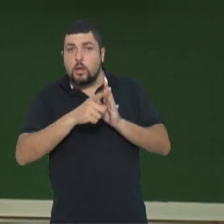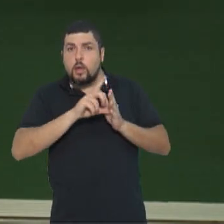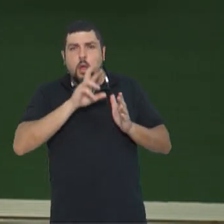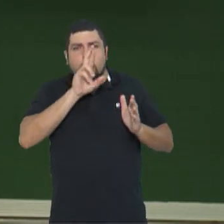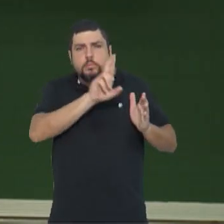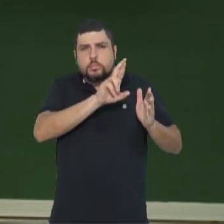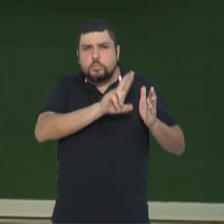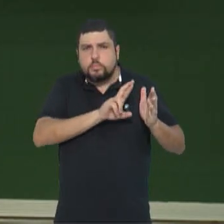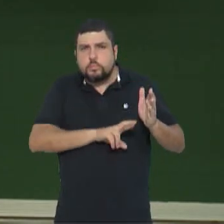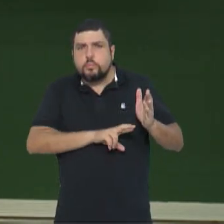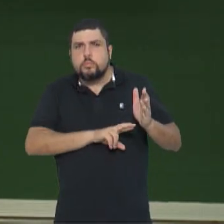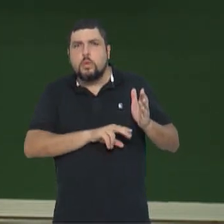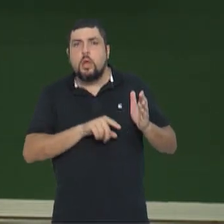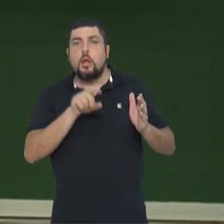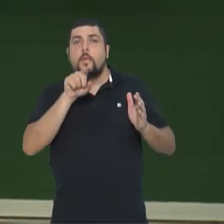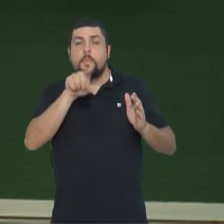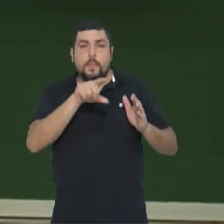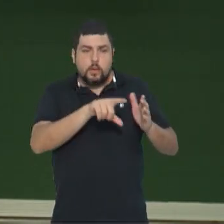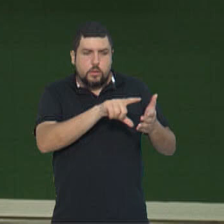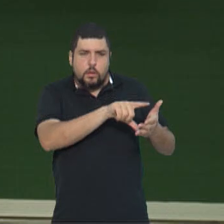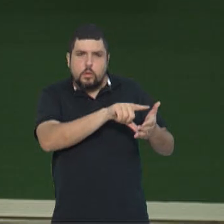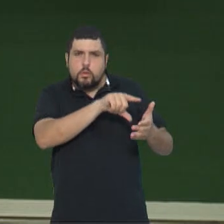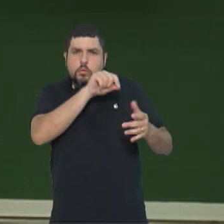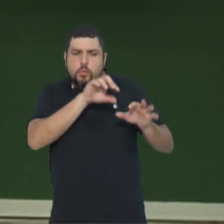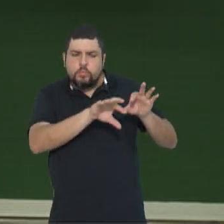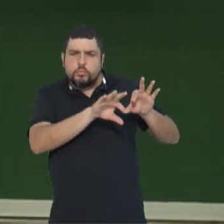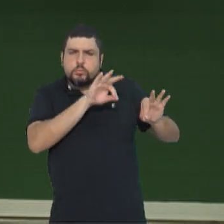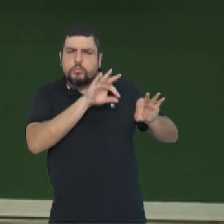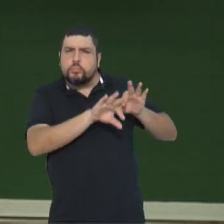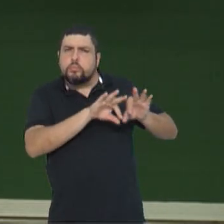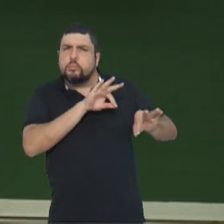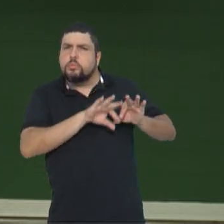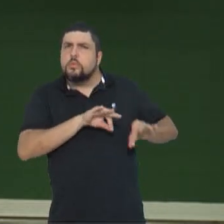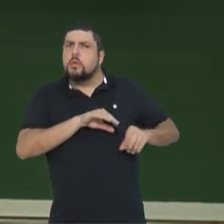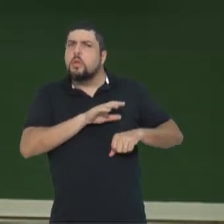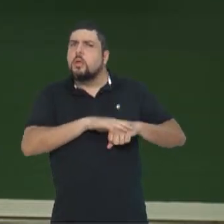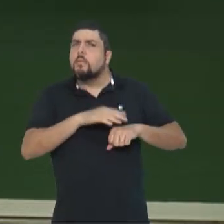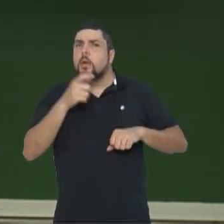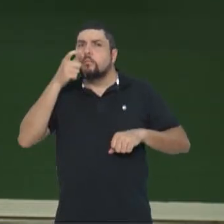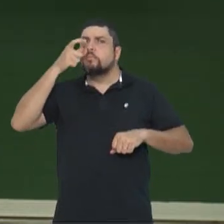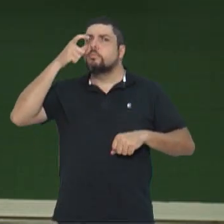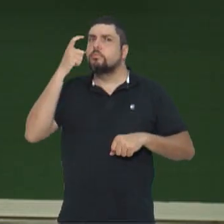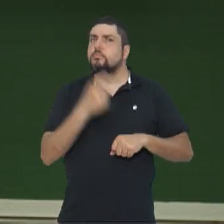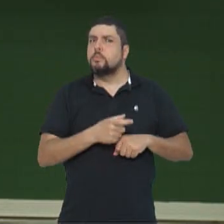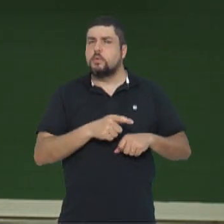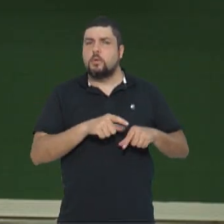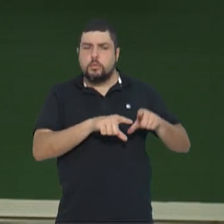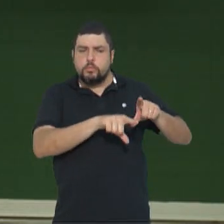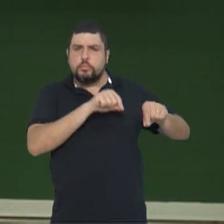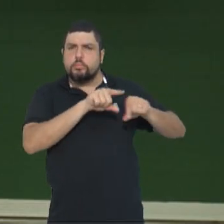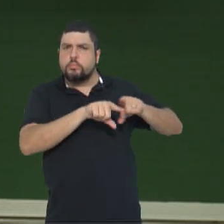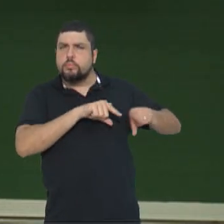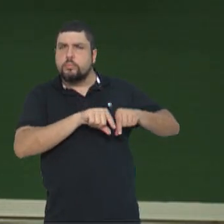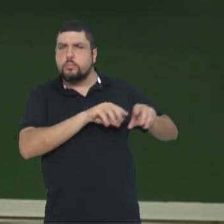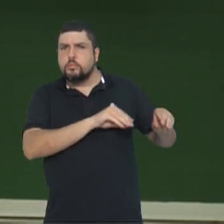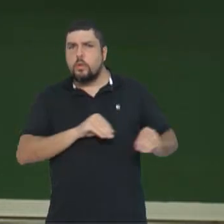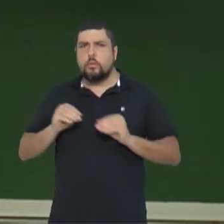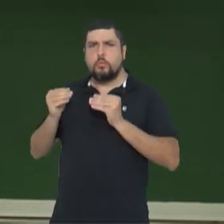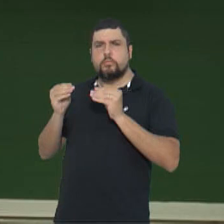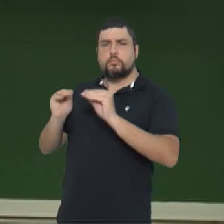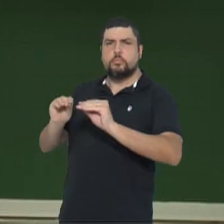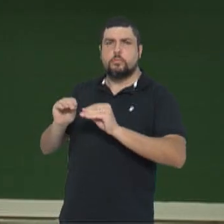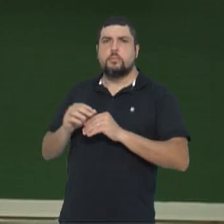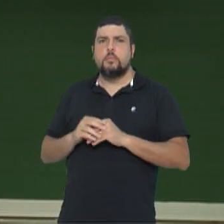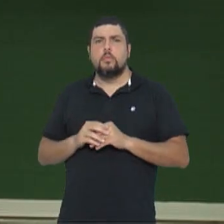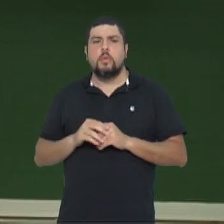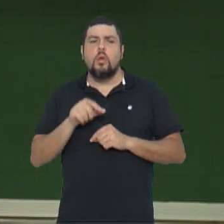vou selecionar as ideias mais interessantes. Daquelas 3 partes de planejamento que a gente viu. O que que eu vou